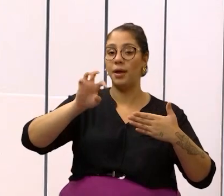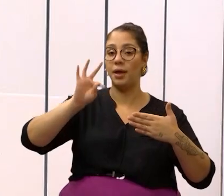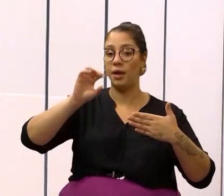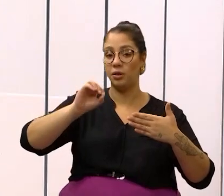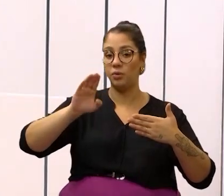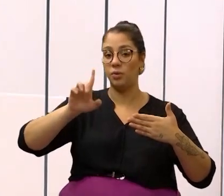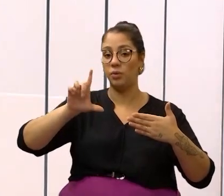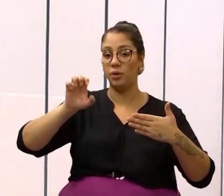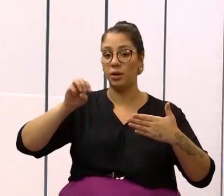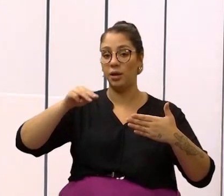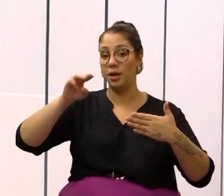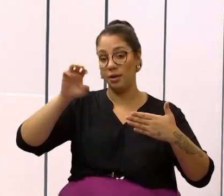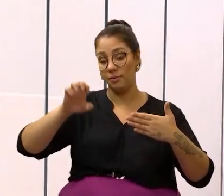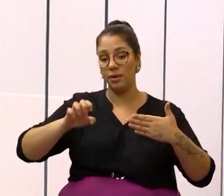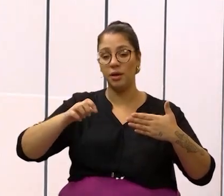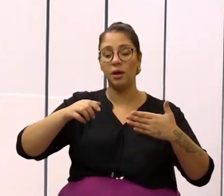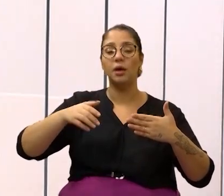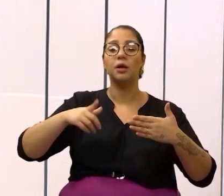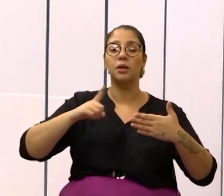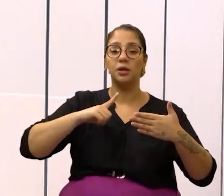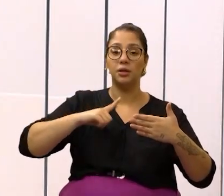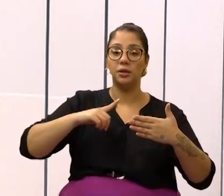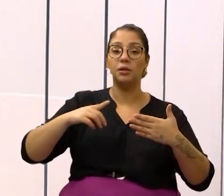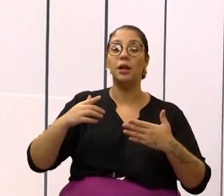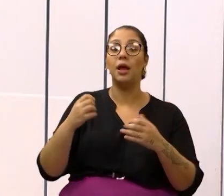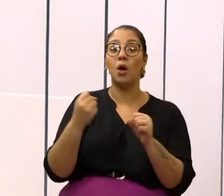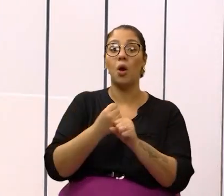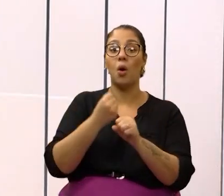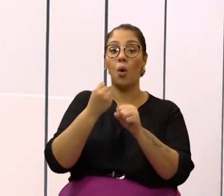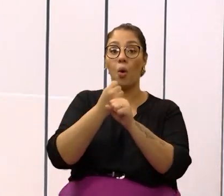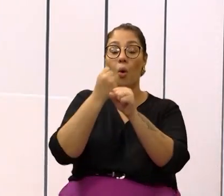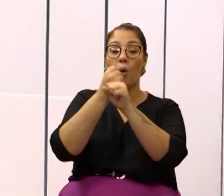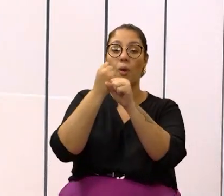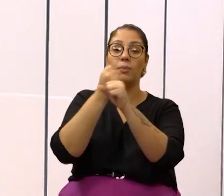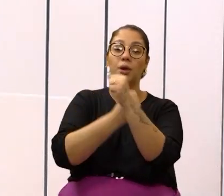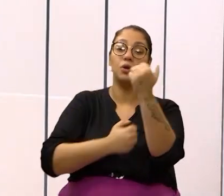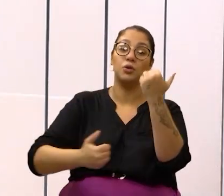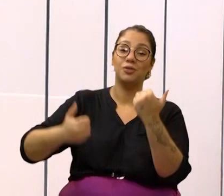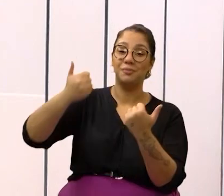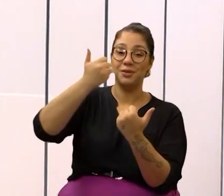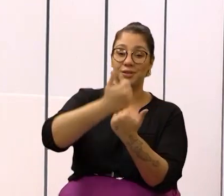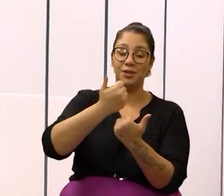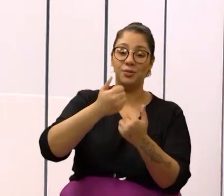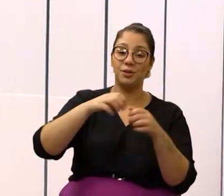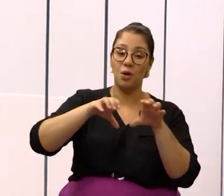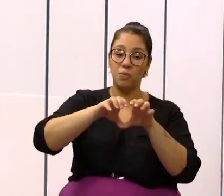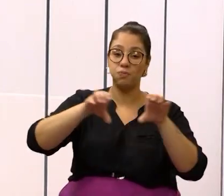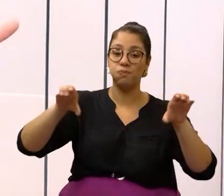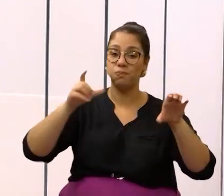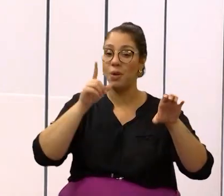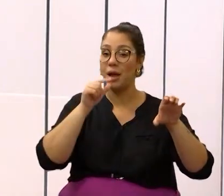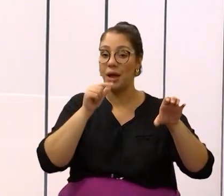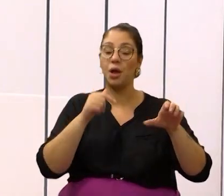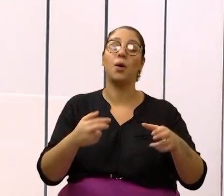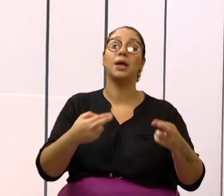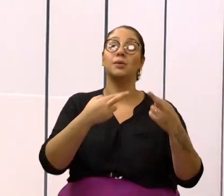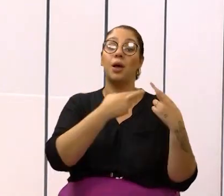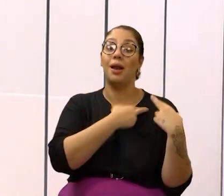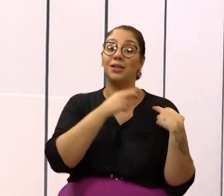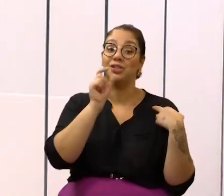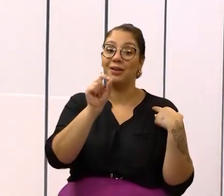avenida Benjamin Constant. O local recebe uma obra de substituição de rede de água sob